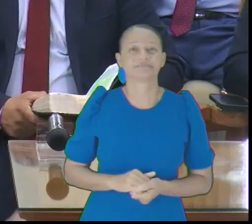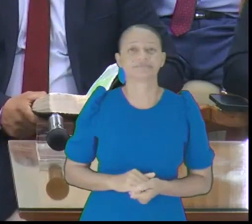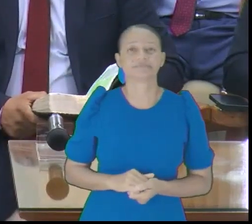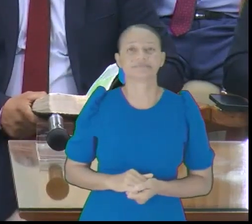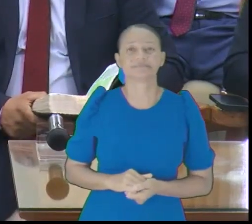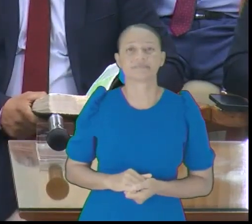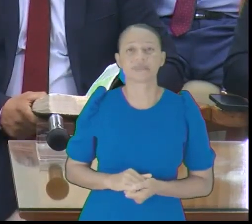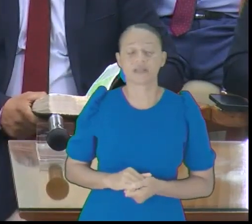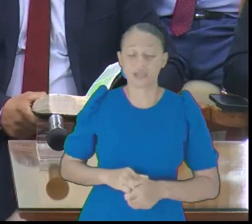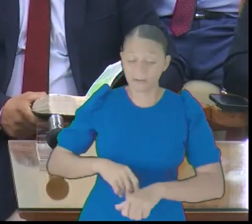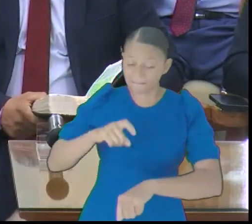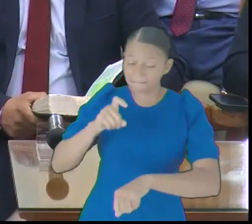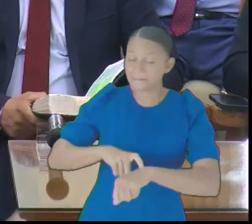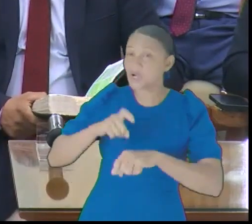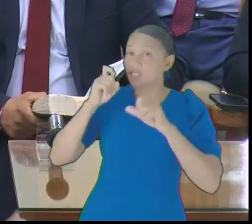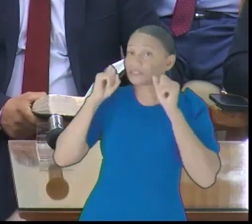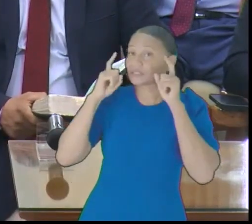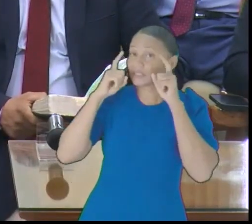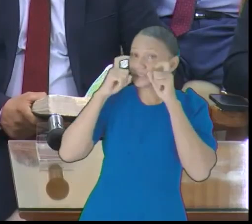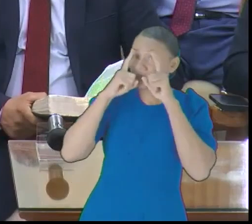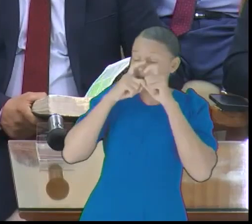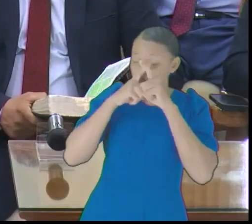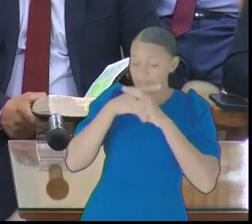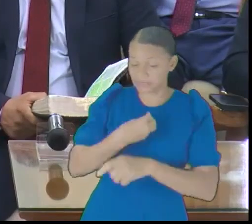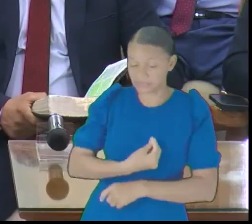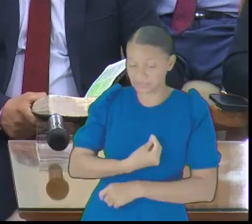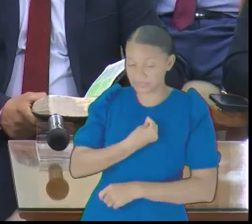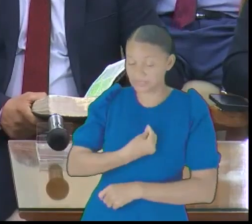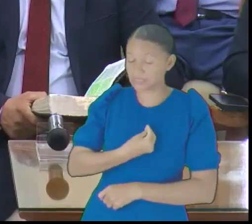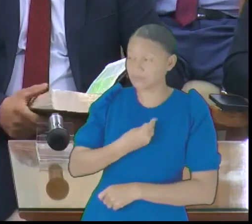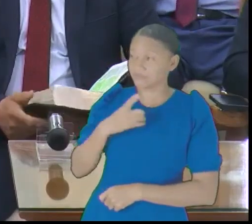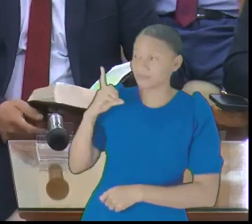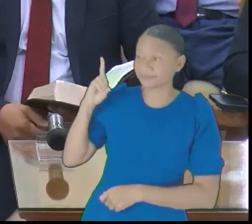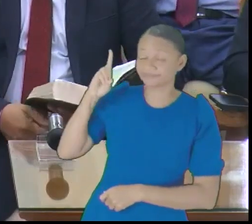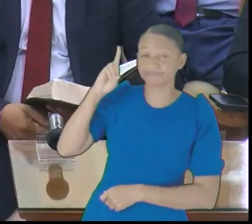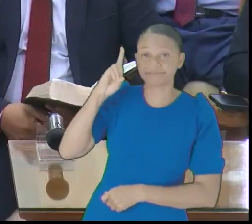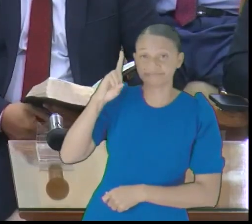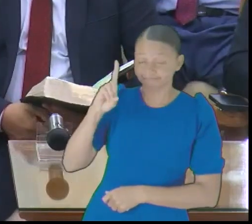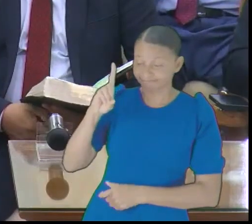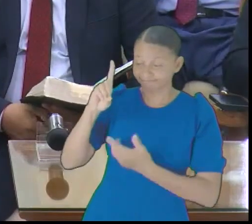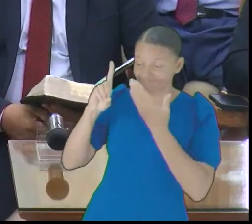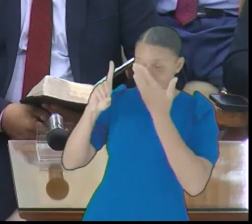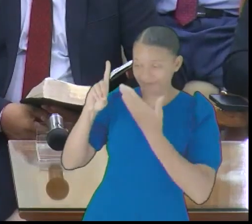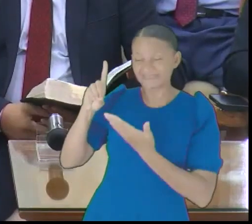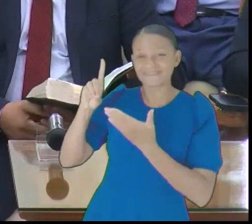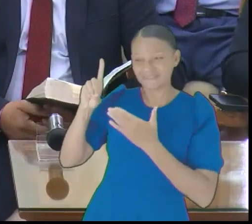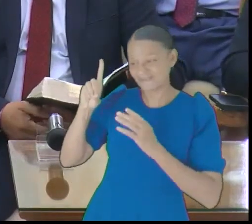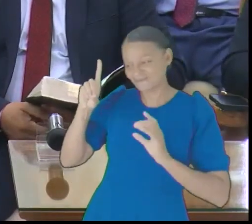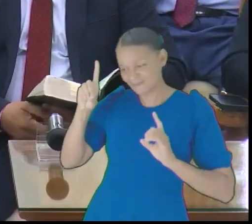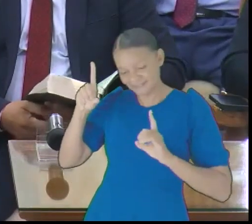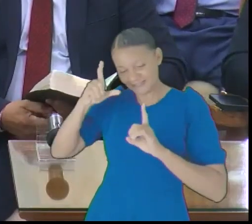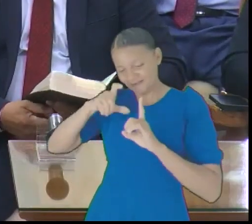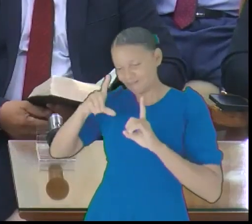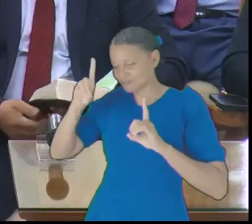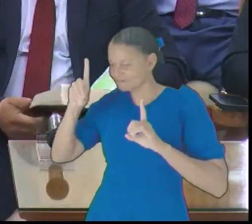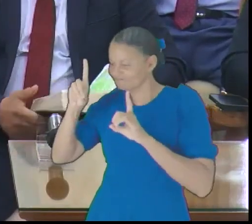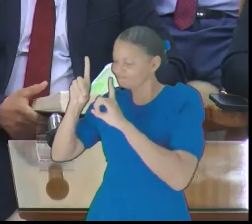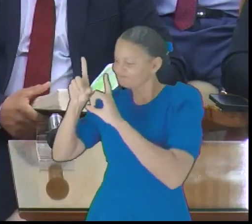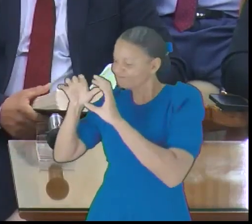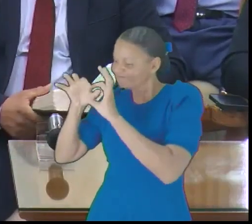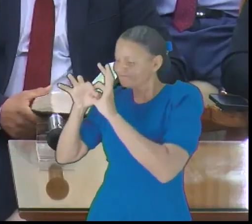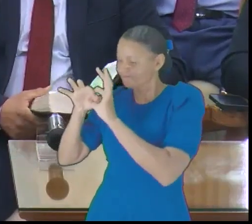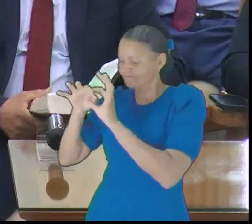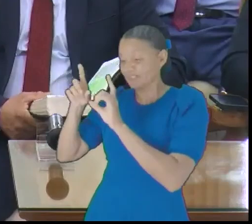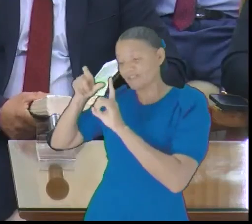O momento mais difícil na vida de um homem de Deus, é justamente quando ele